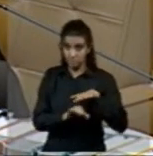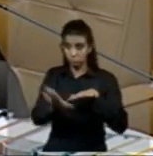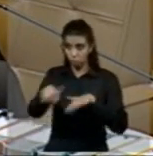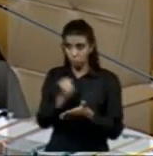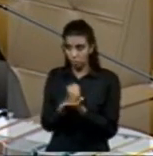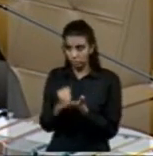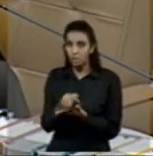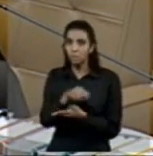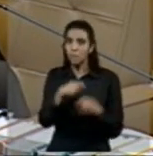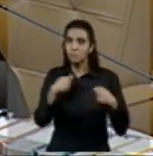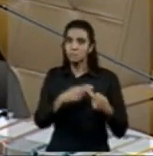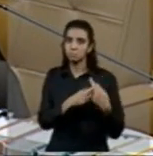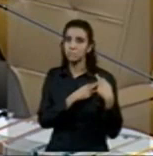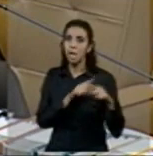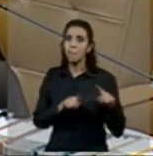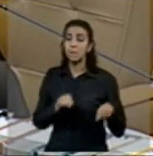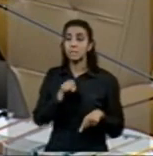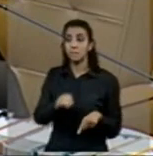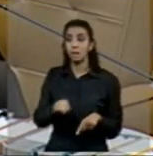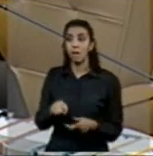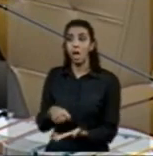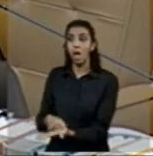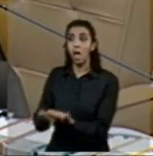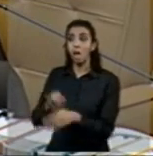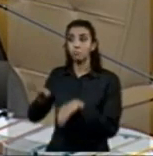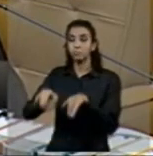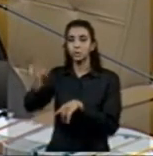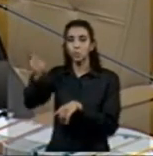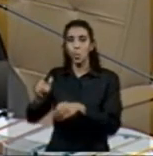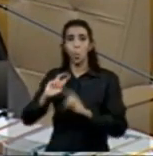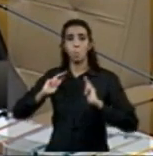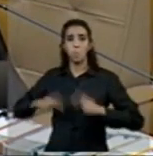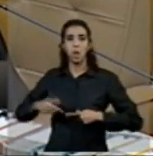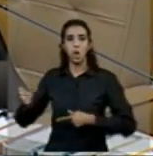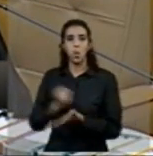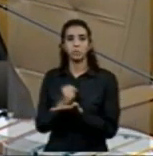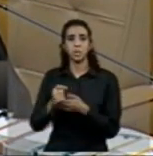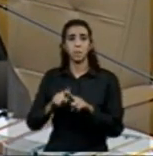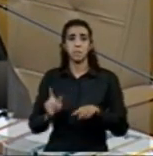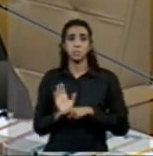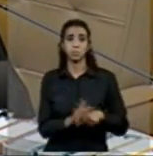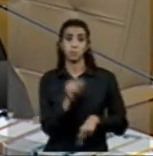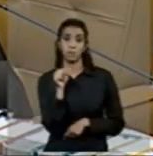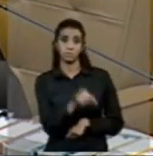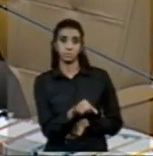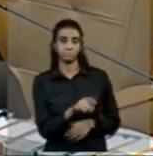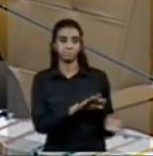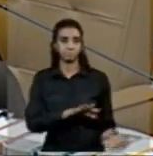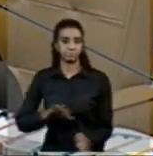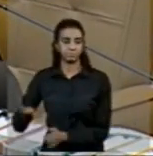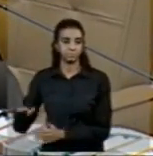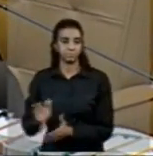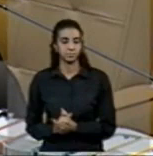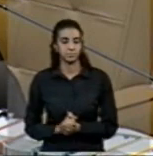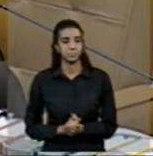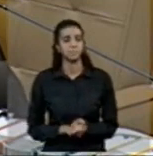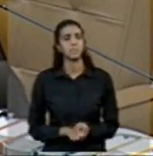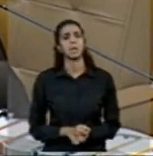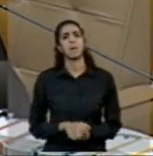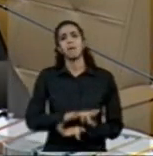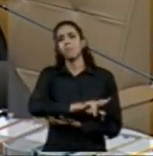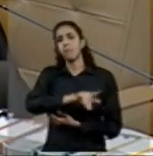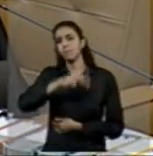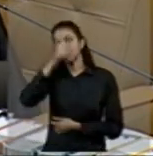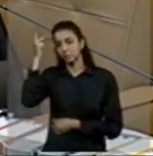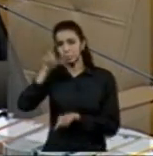e se beneficiam do trabalho humano. Brevíssimas considerações gerais. Muito se tem argumentado a respeito